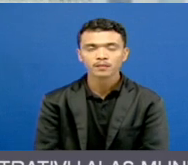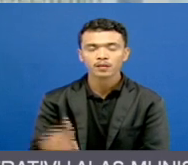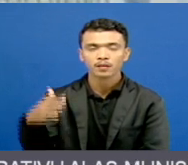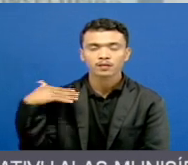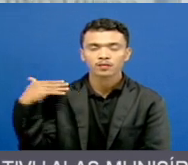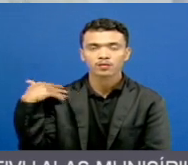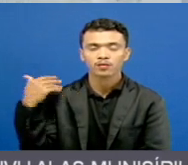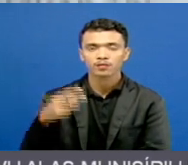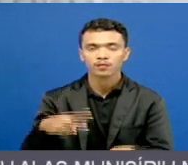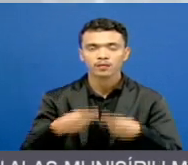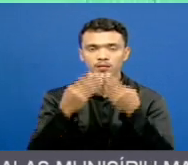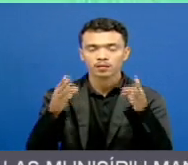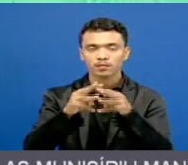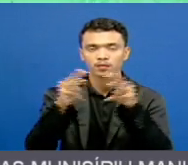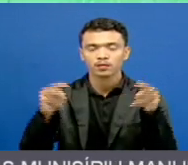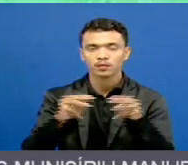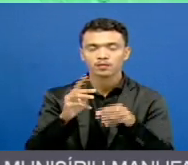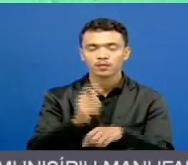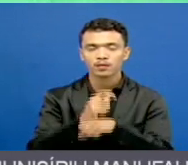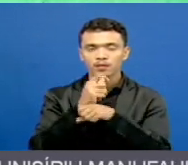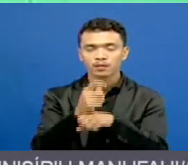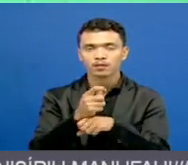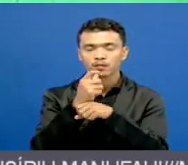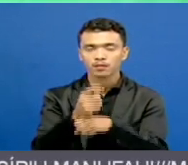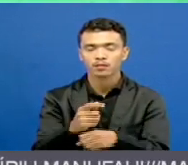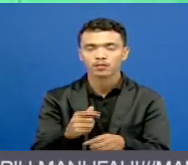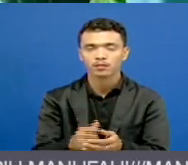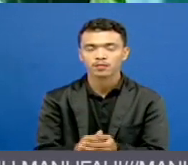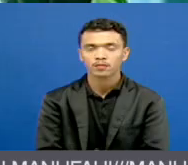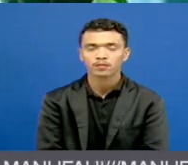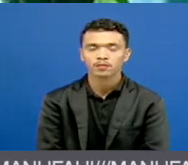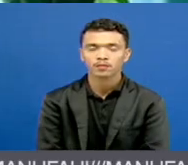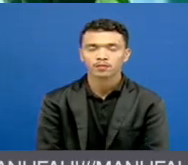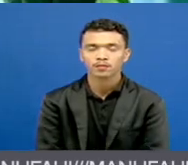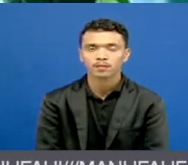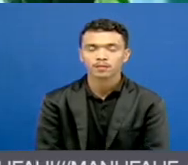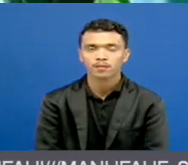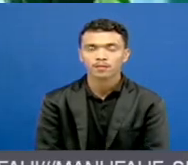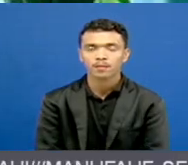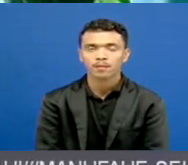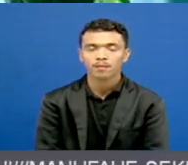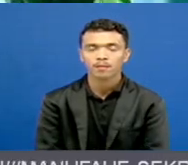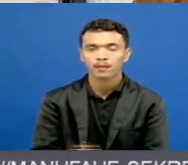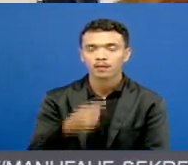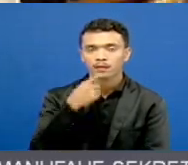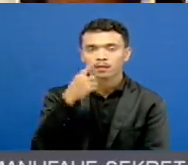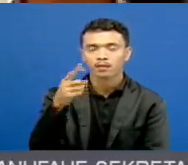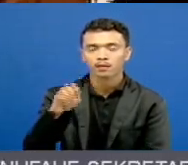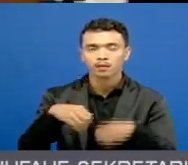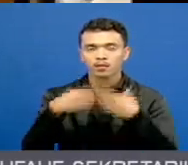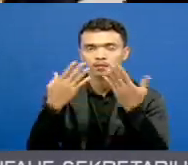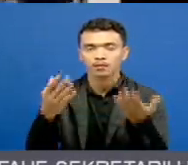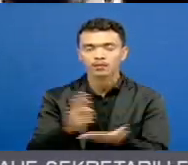Juventude e Resistência Nacional, município Atauru, Pedro dos Santos, código Monsura, Francisco Oliveira Hateten. Fonsa